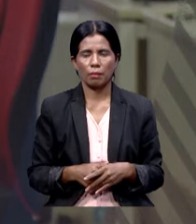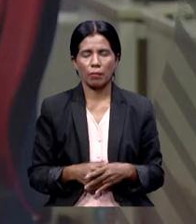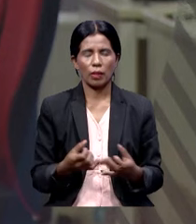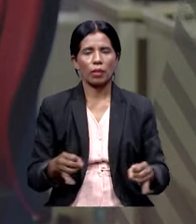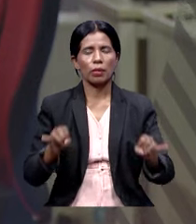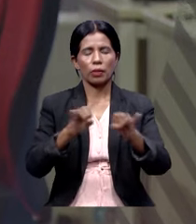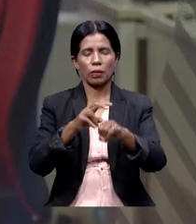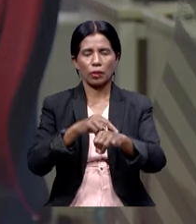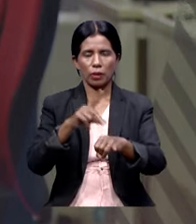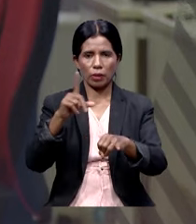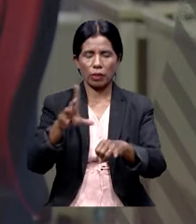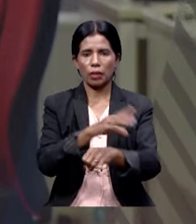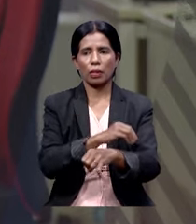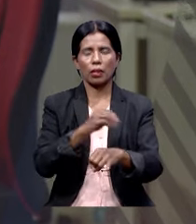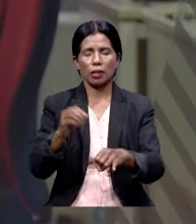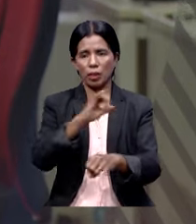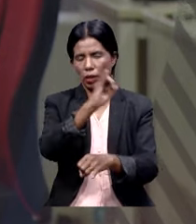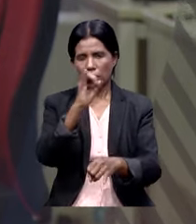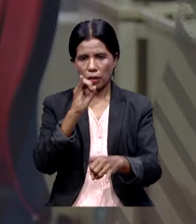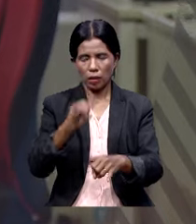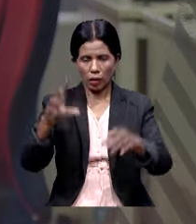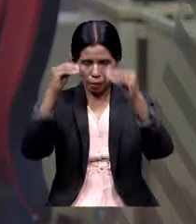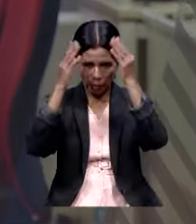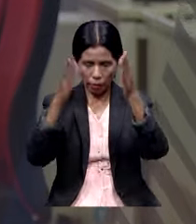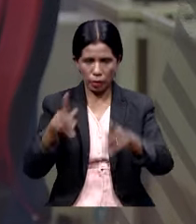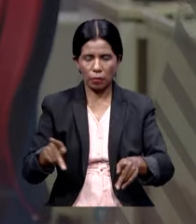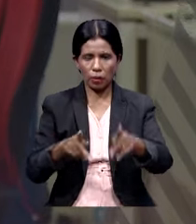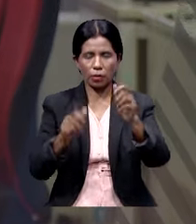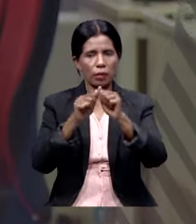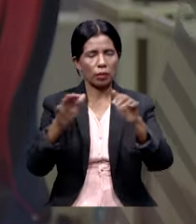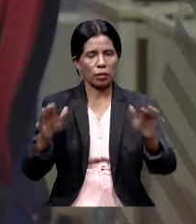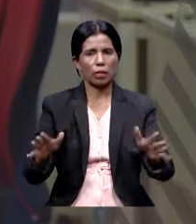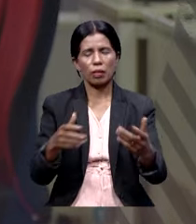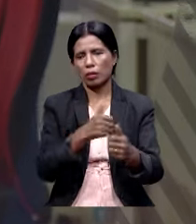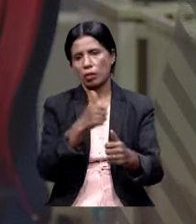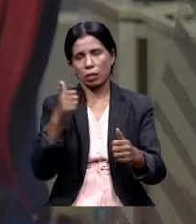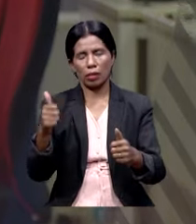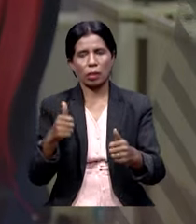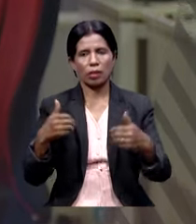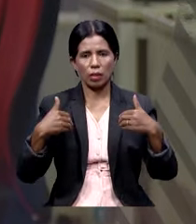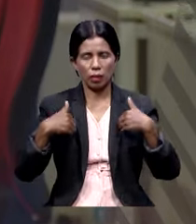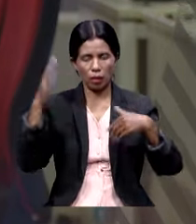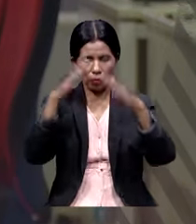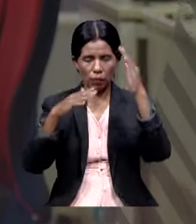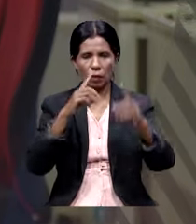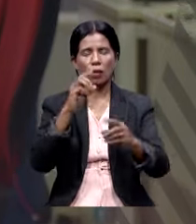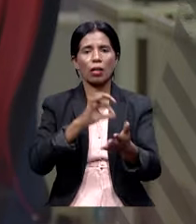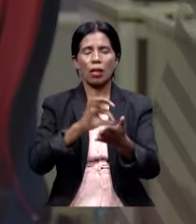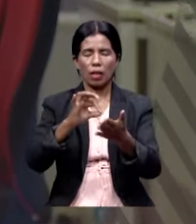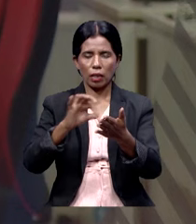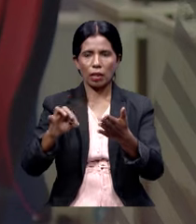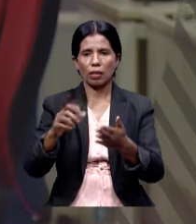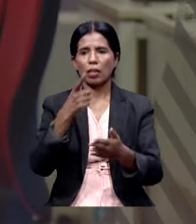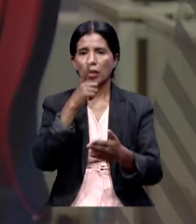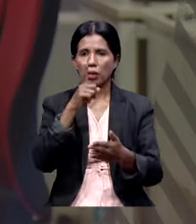Instituto Nacional de Linguística identifica funcionário público ou administração balum e há problema com a barraqueira